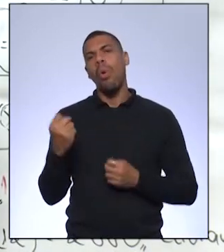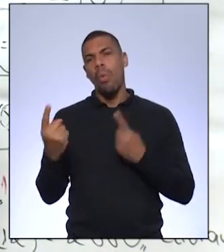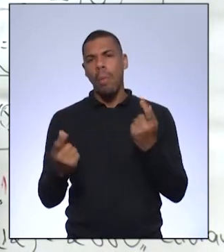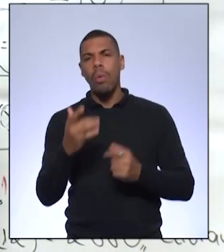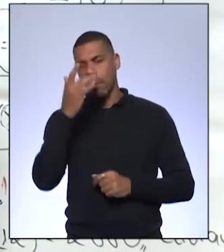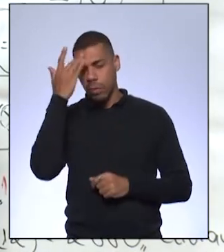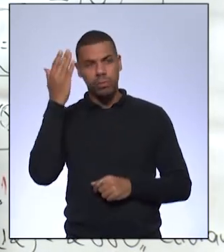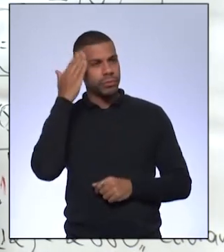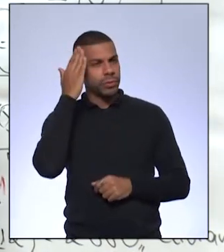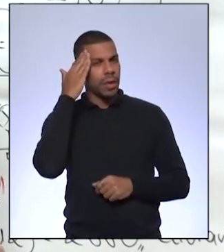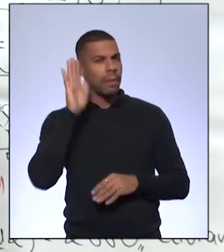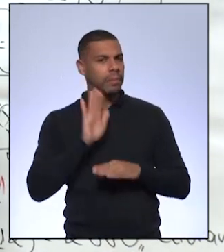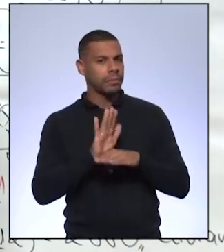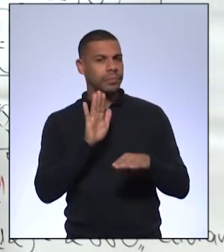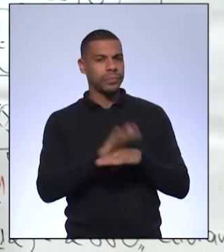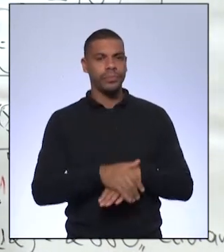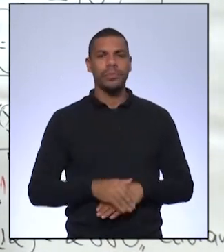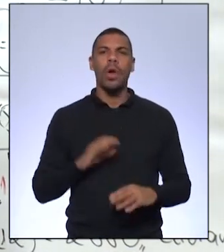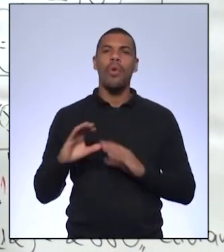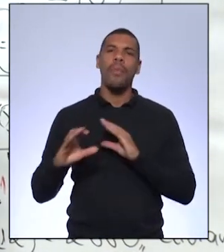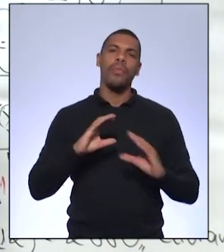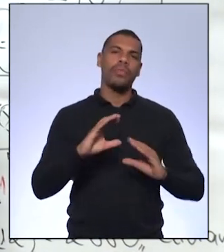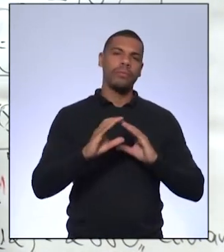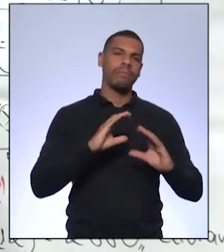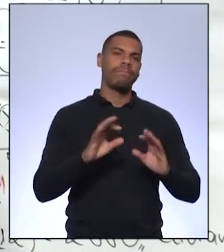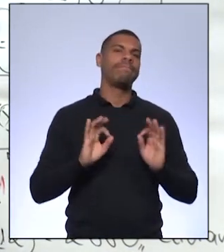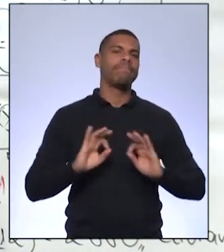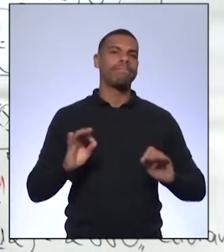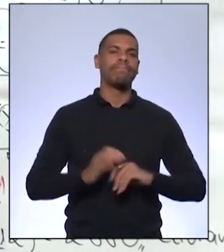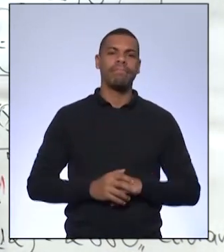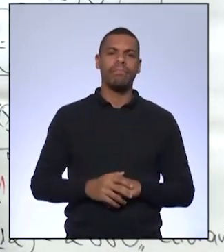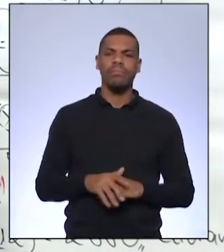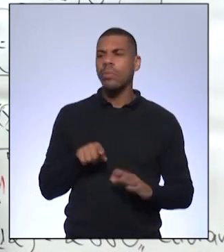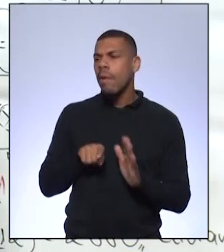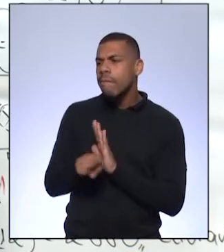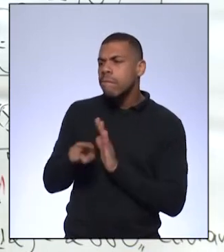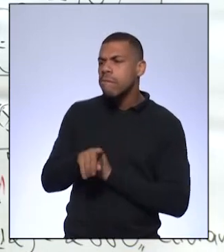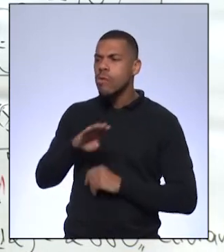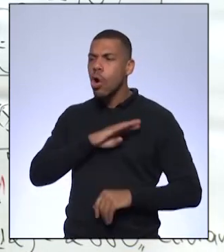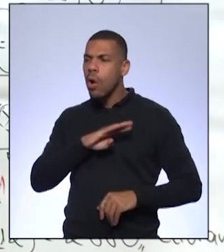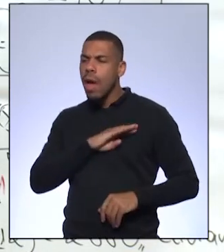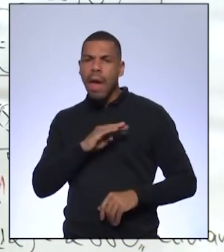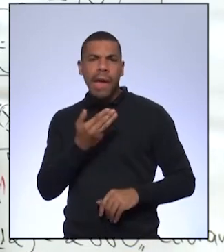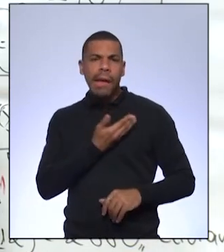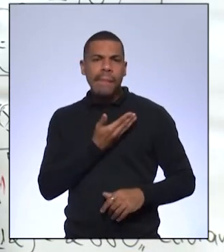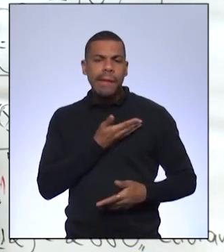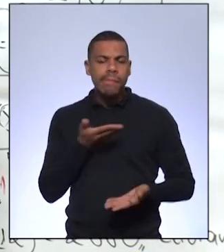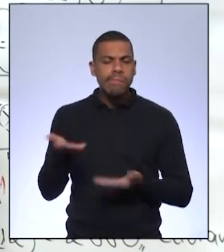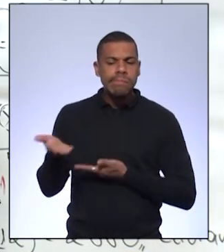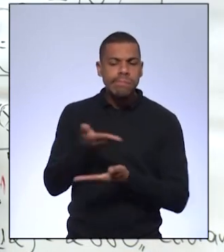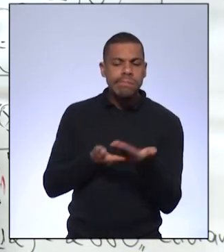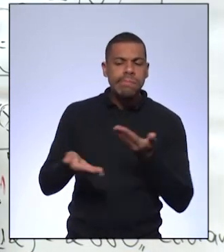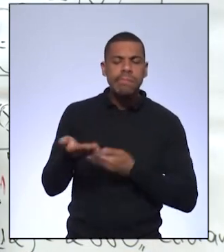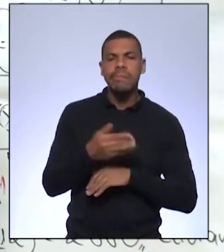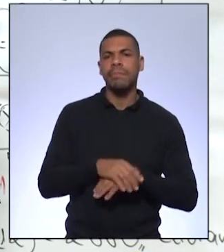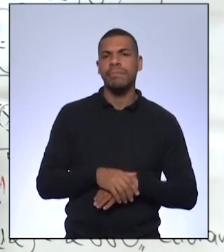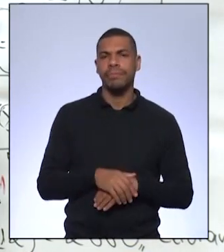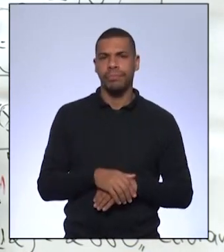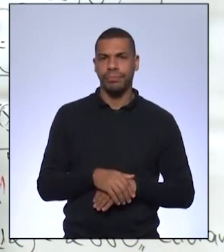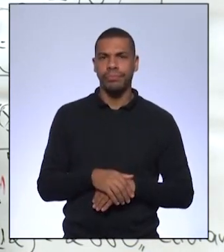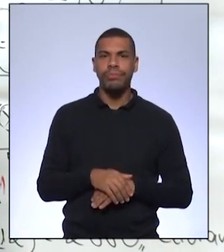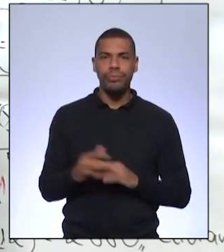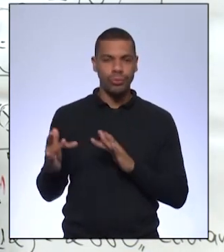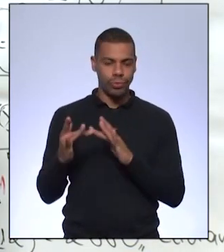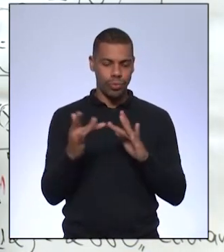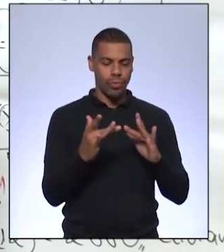possa ajudá-lo. Hoje em dia a comunicação está tão eficiente, né? Você vai lá com um colega, até mesmo tem um contato com o seu professor, com alguém da escola, e aí você